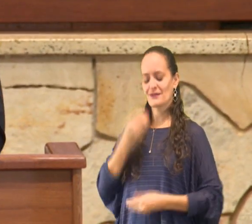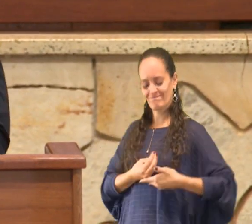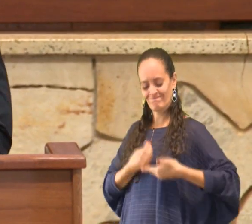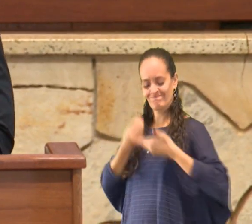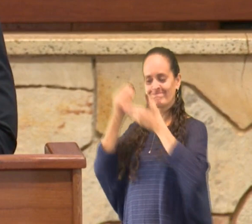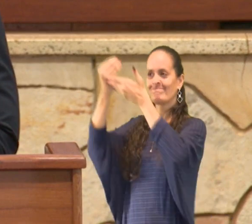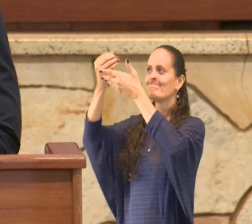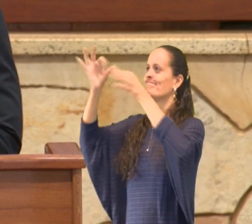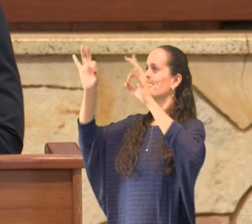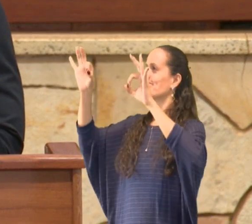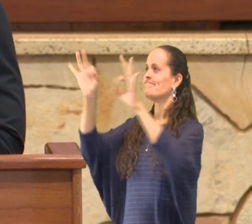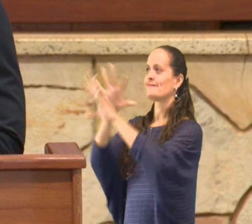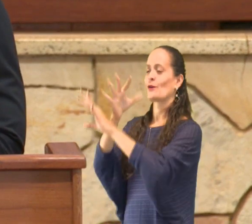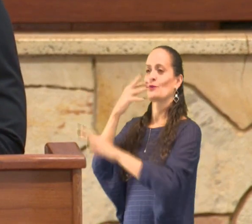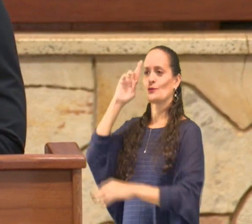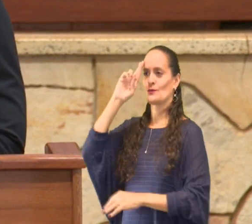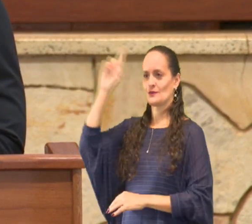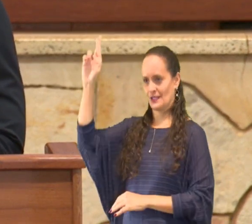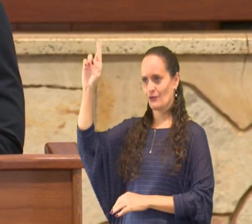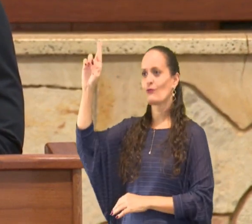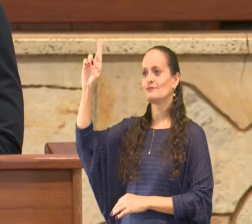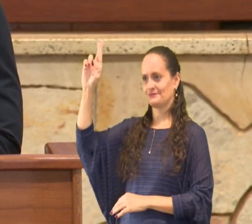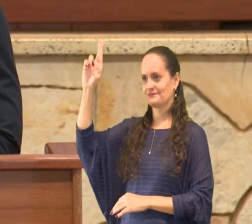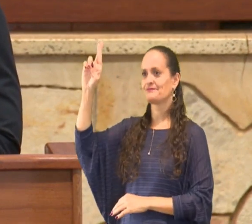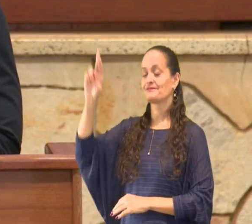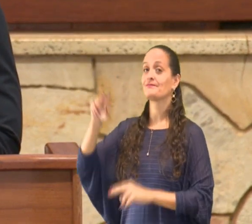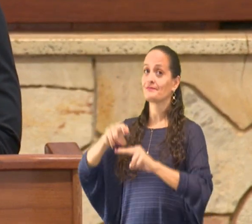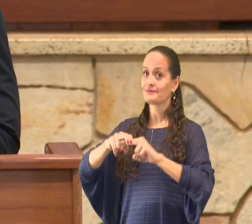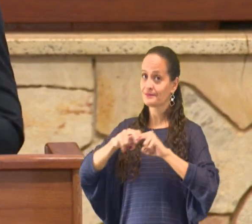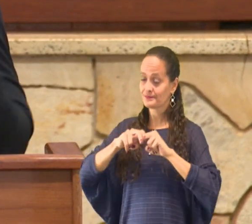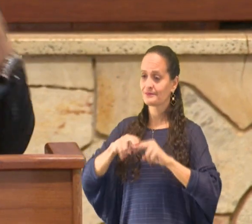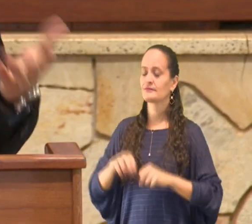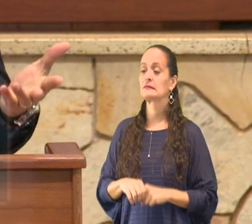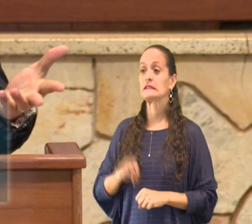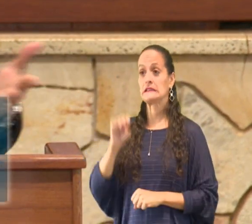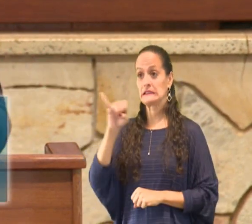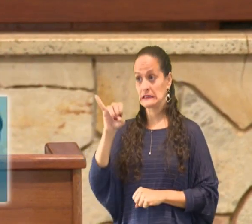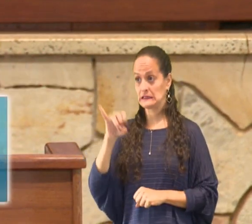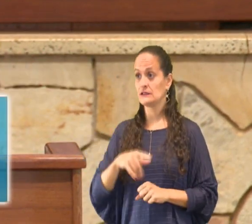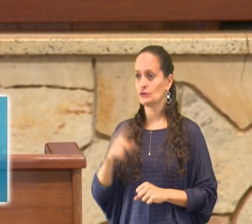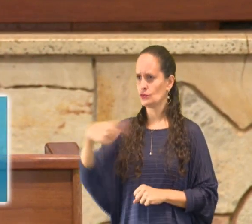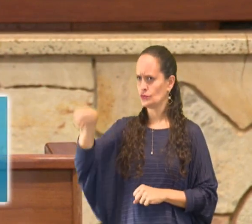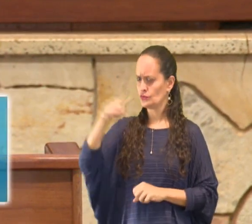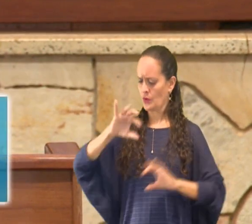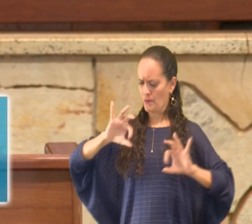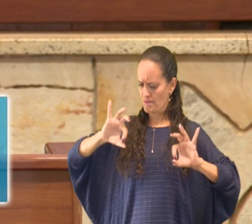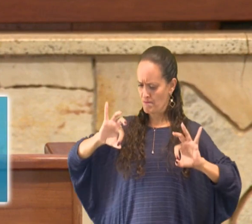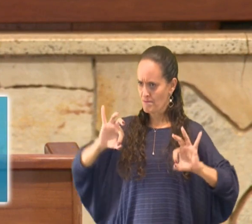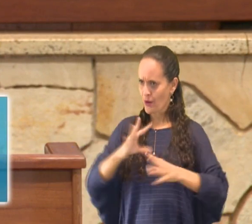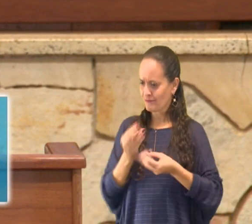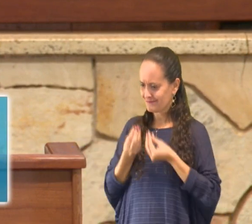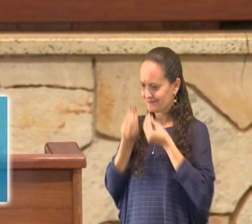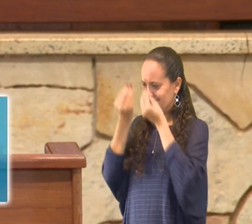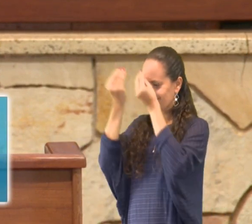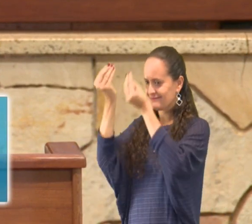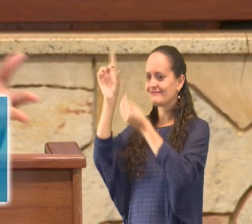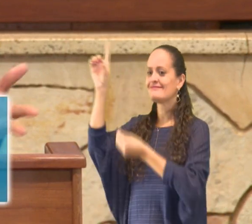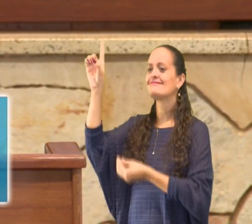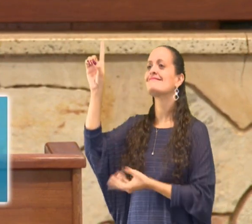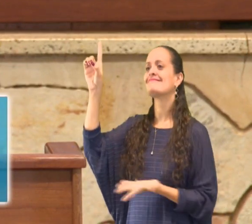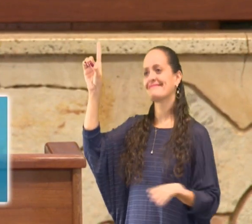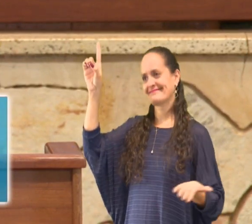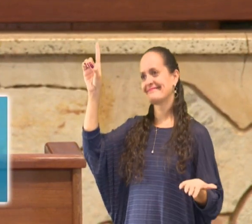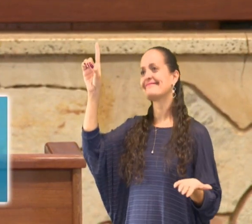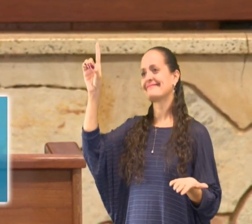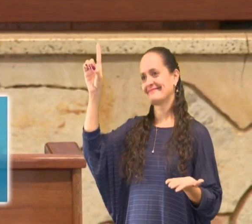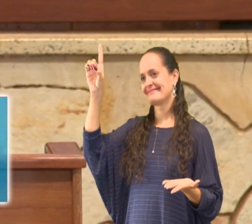como oferta no altar de Deus. E, portanto, se estamos por completo no altar do Senhor, já não nos resta